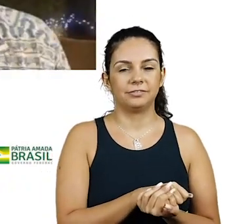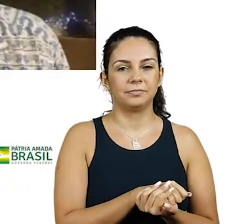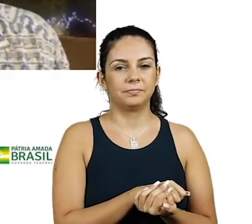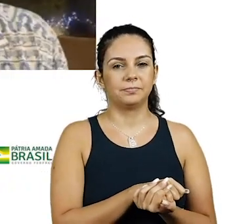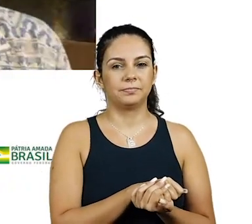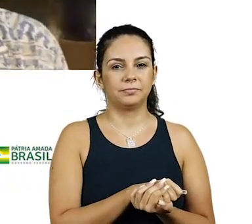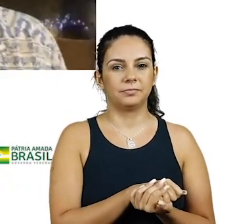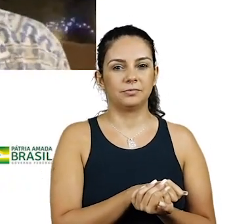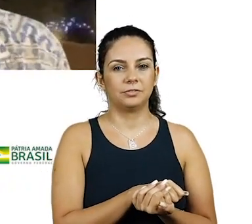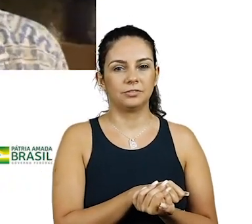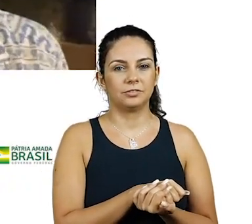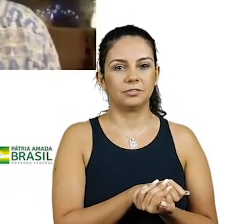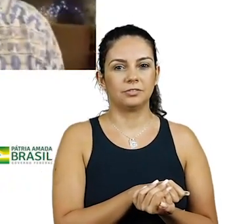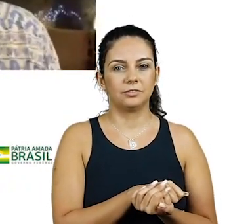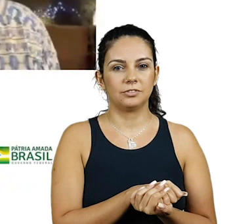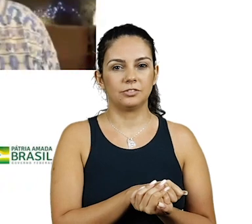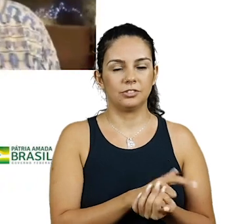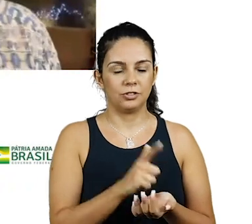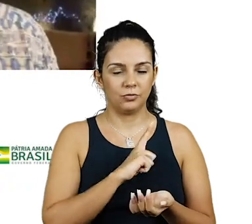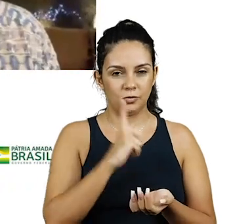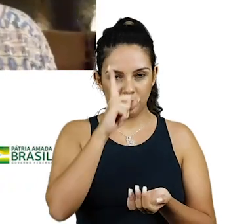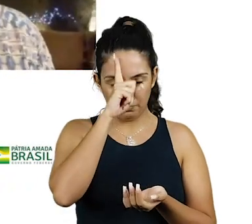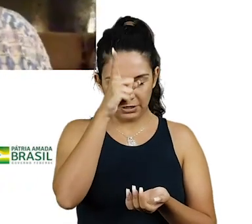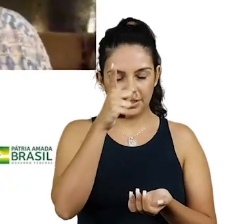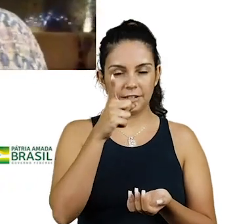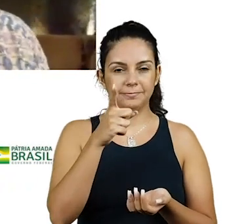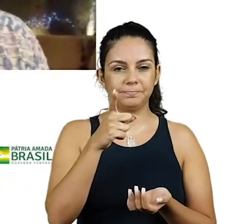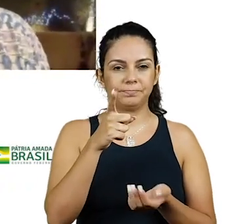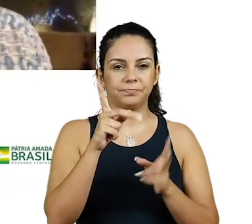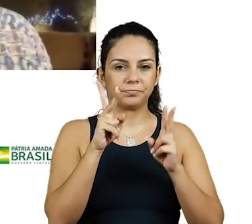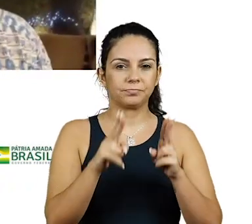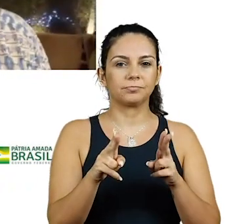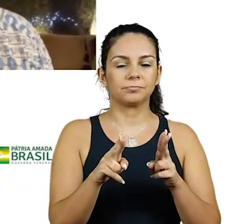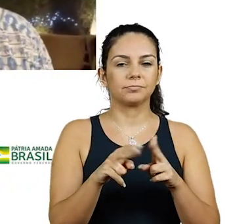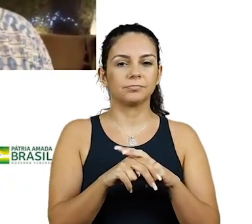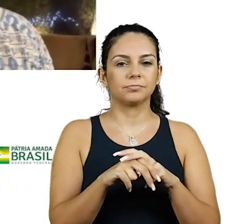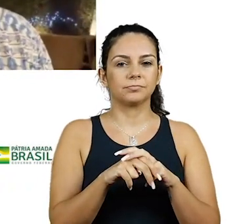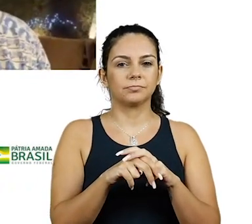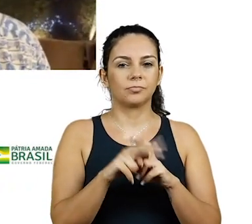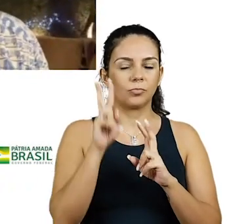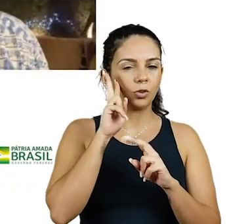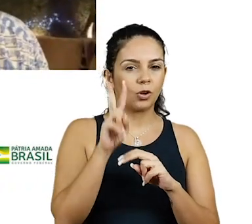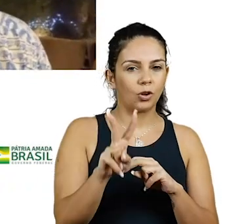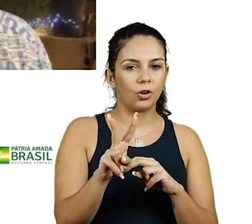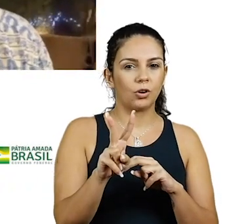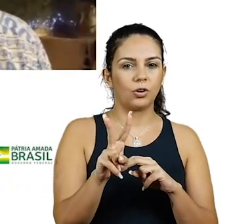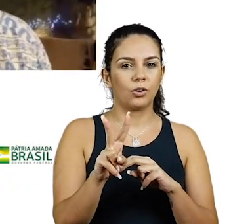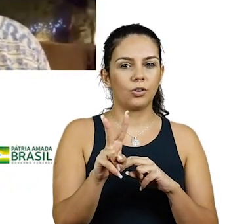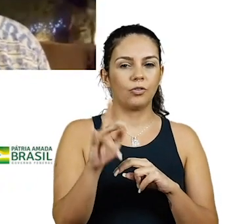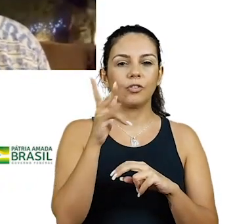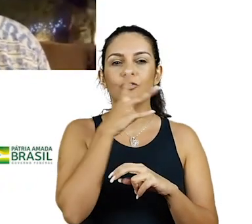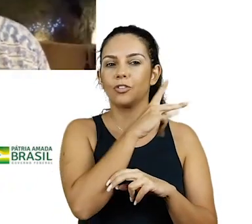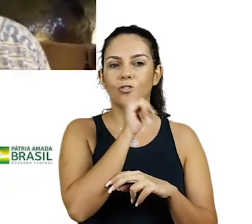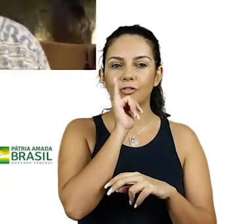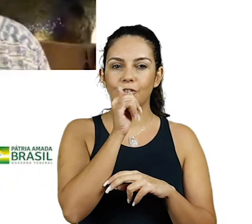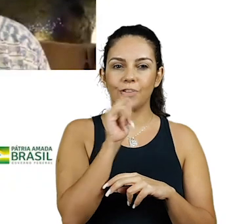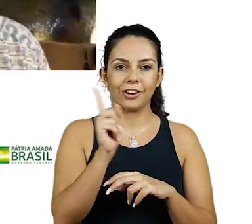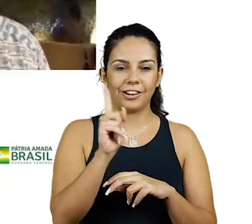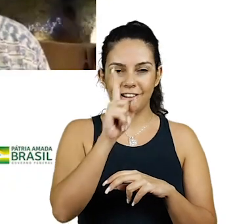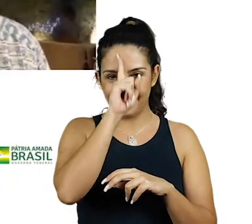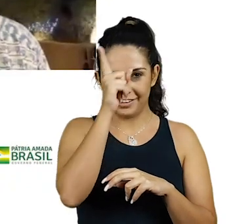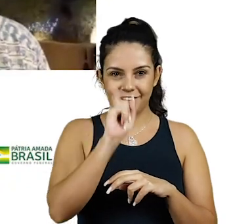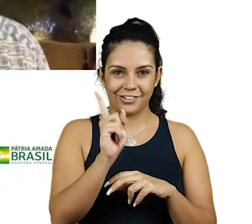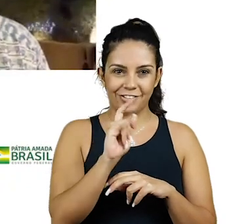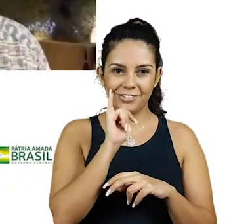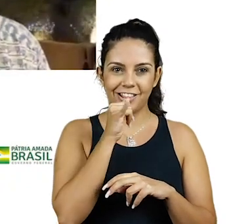bem honesto contigo, até já tive uma ideia, mas é igual assim, você olha... Conta não, ideia